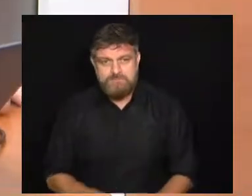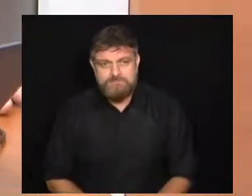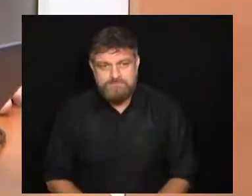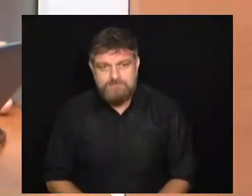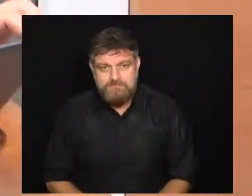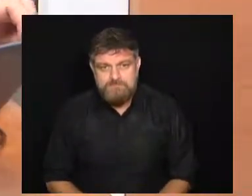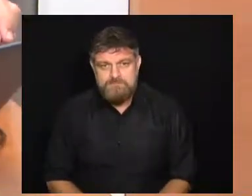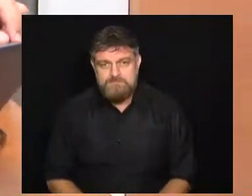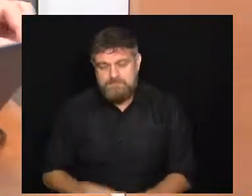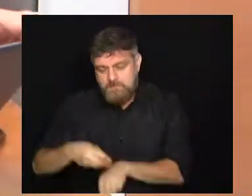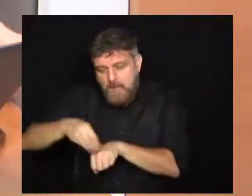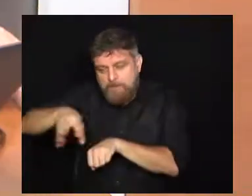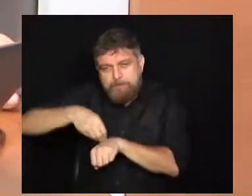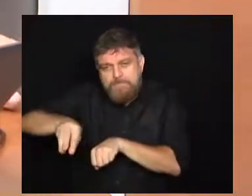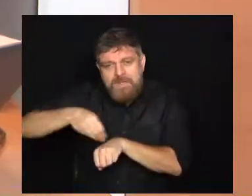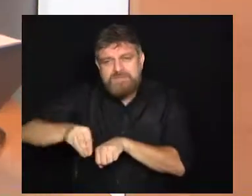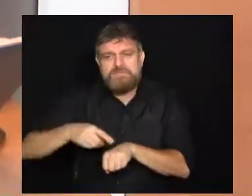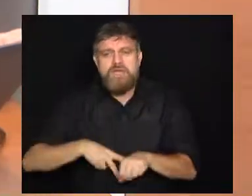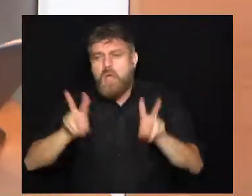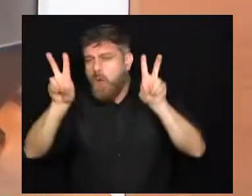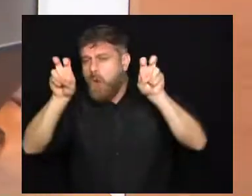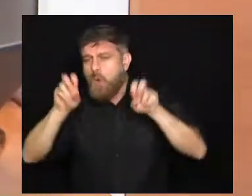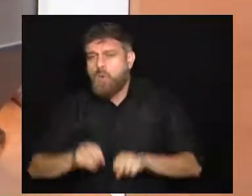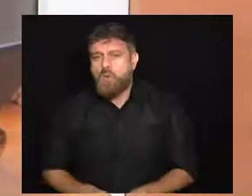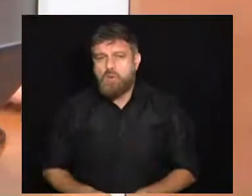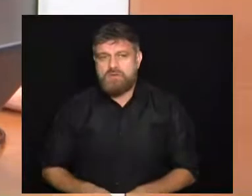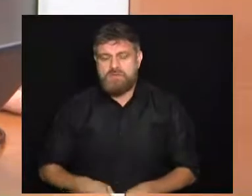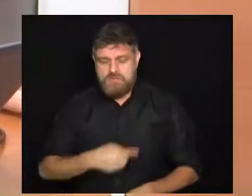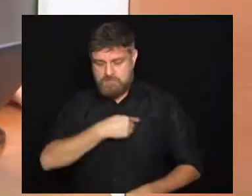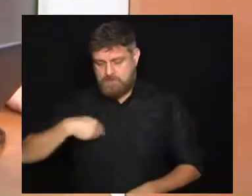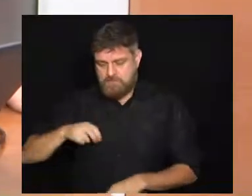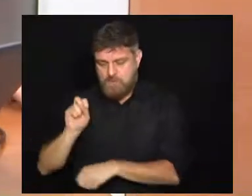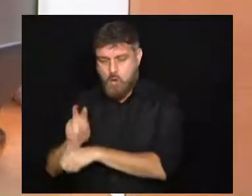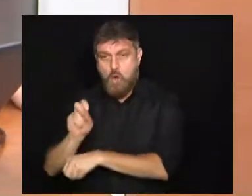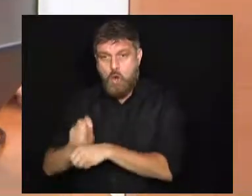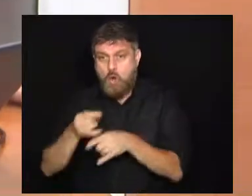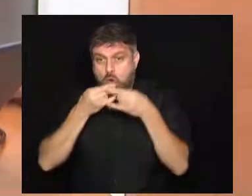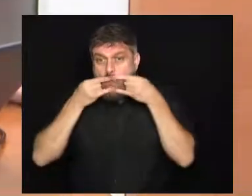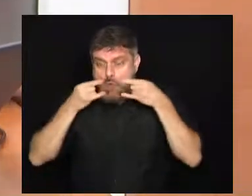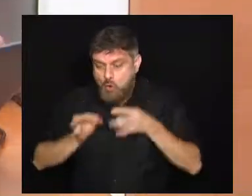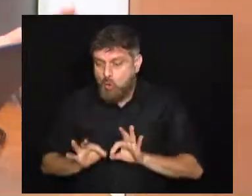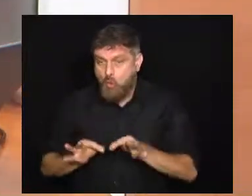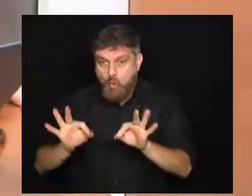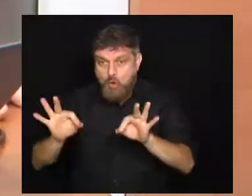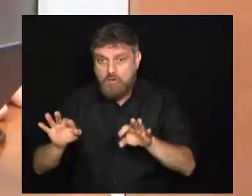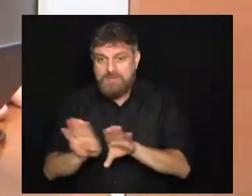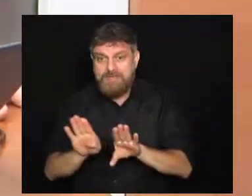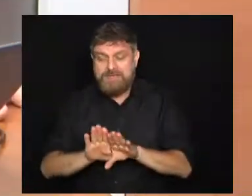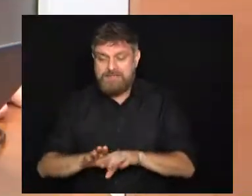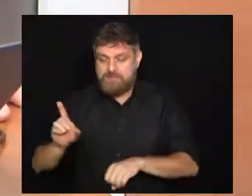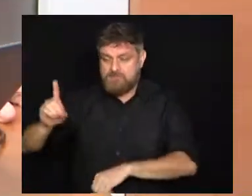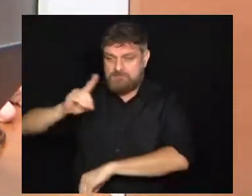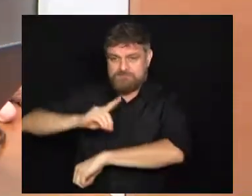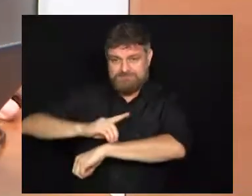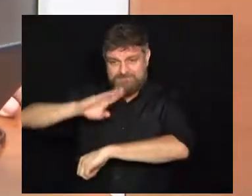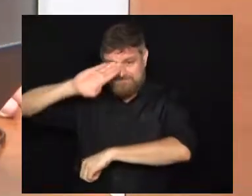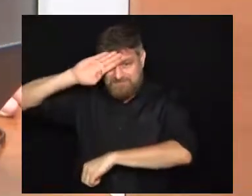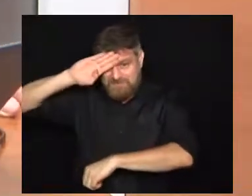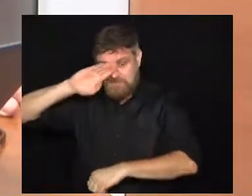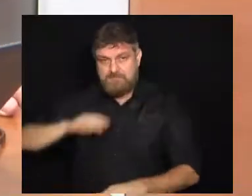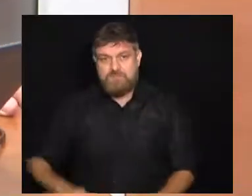atualizar a situação tanto do coronavírus como do dengue no município, né? Dizer que isso é um